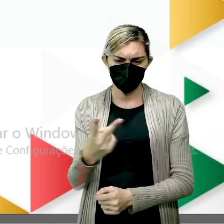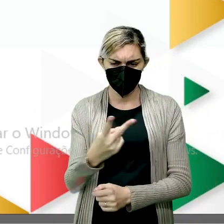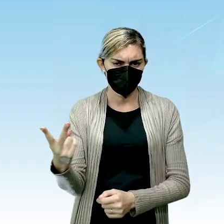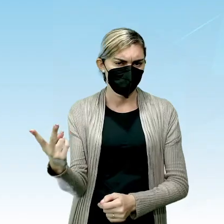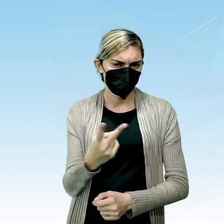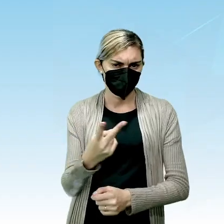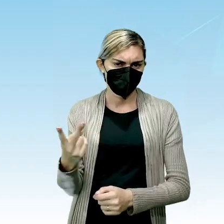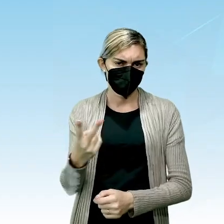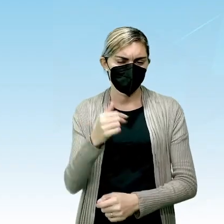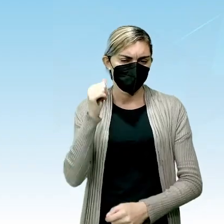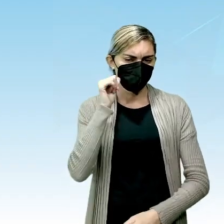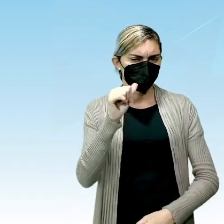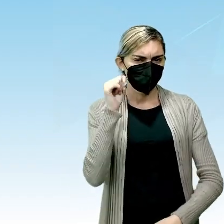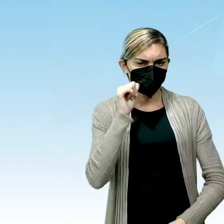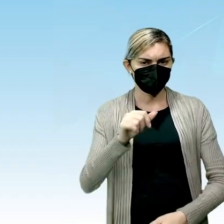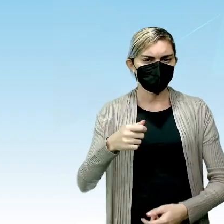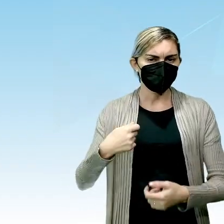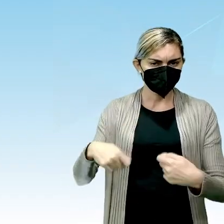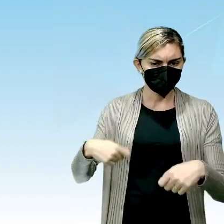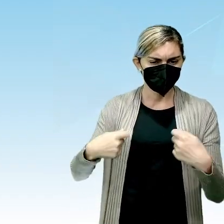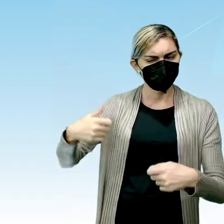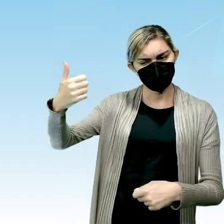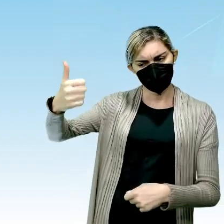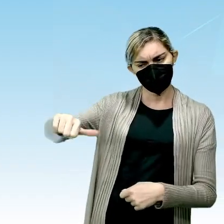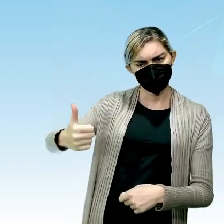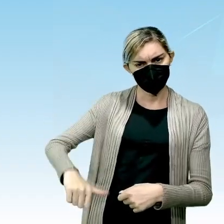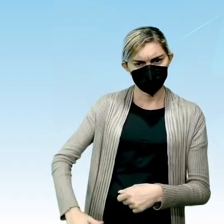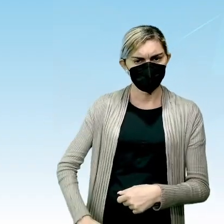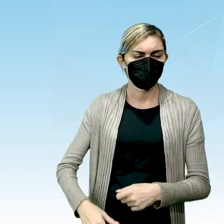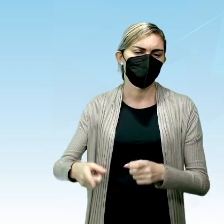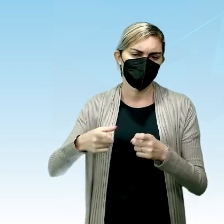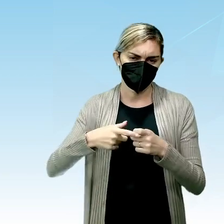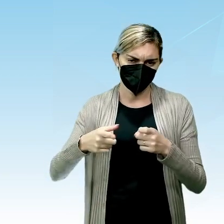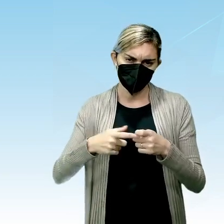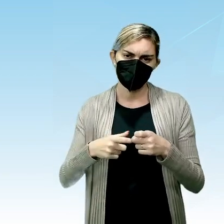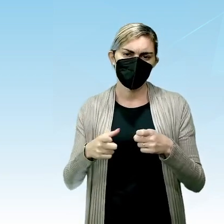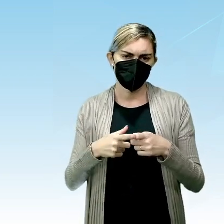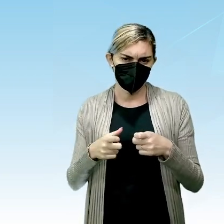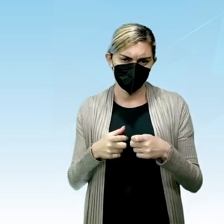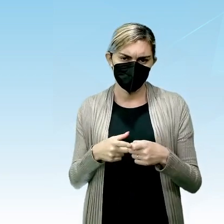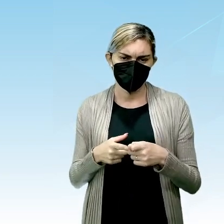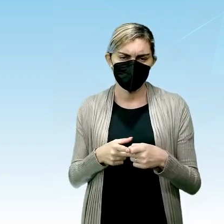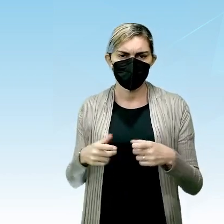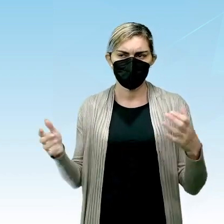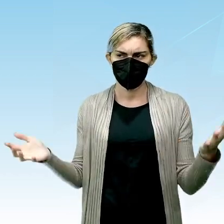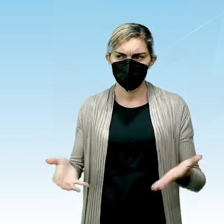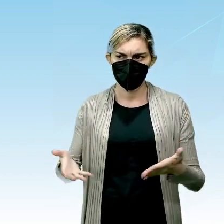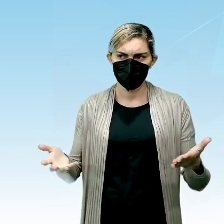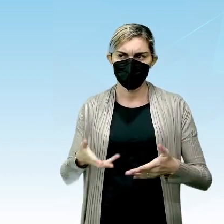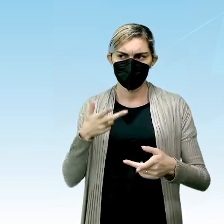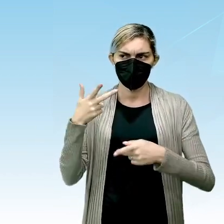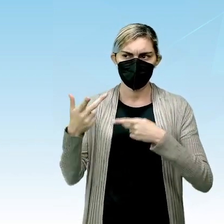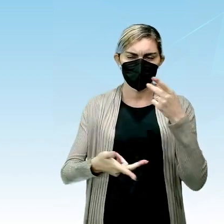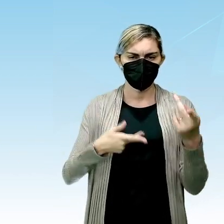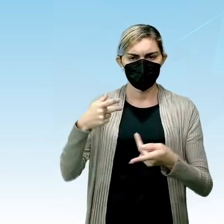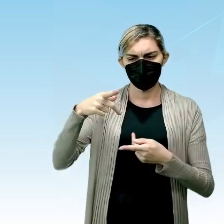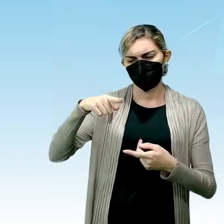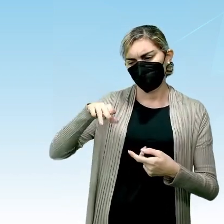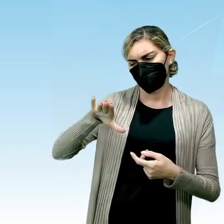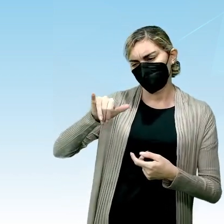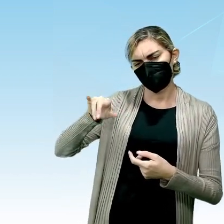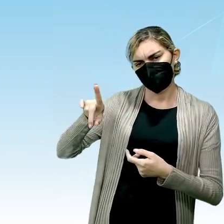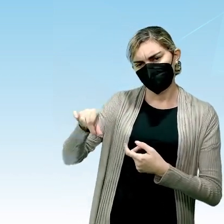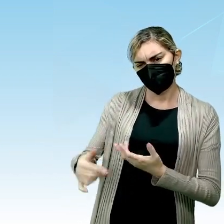a menina ela deve ser avaliada por um médico. Agora, bora falar um pouco sobre a puberdade e a